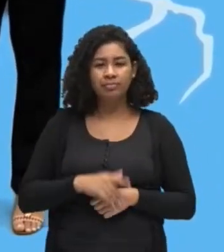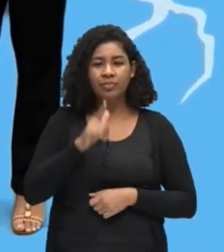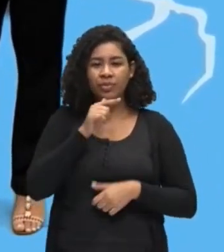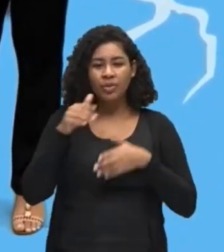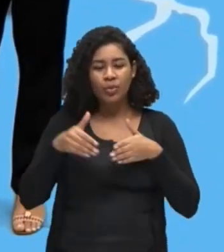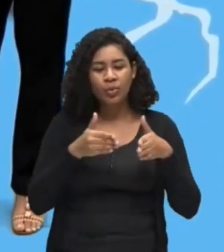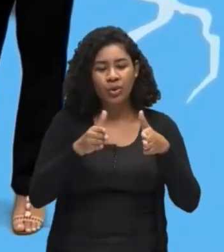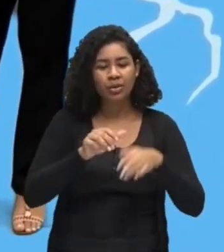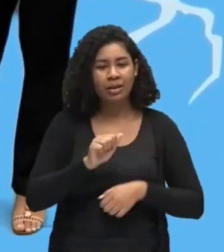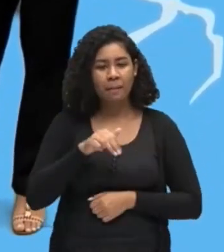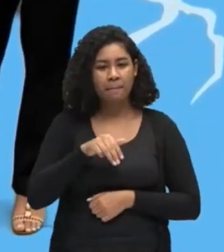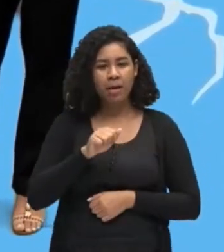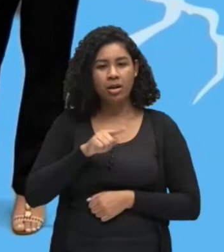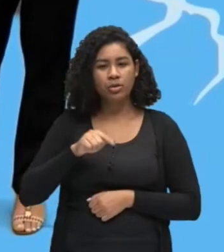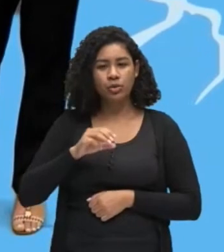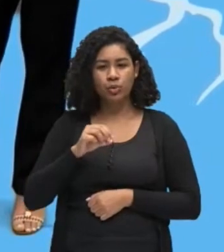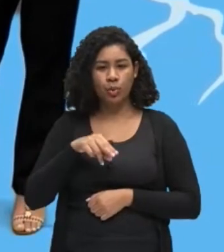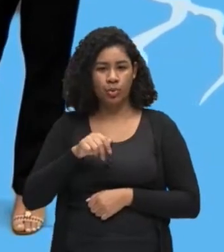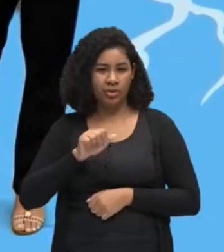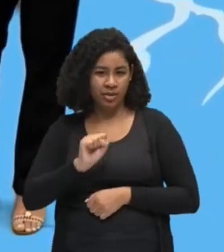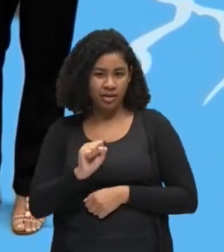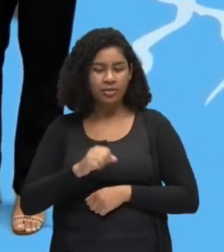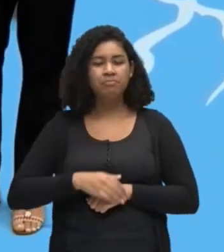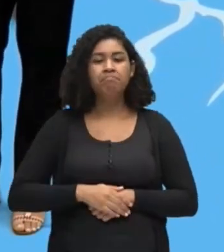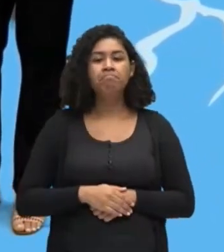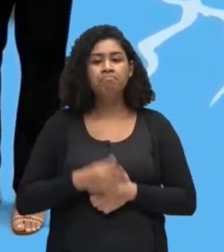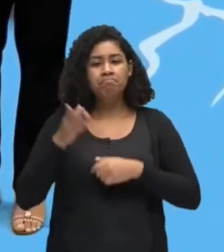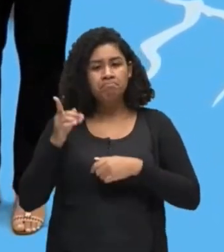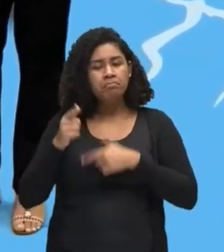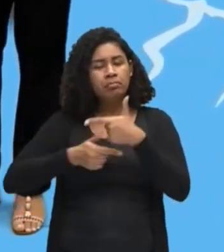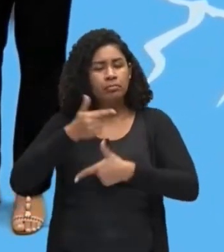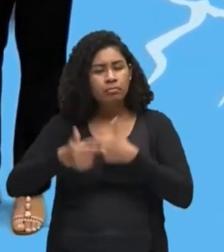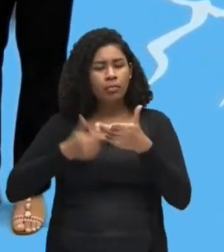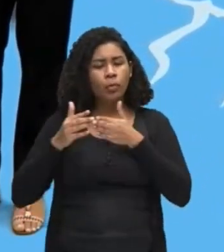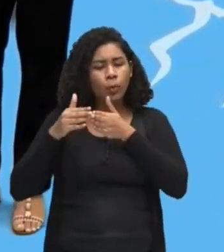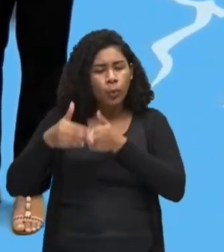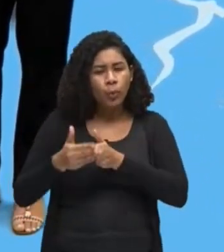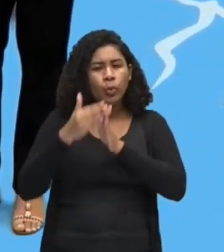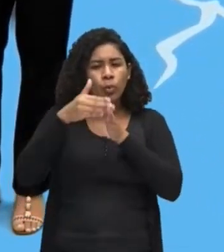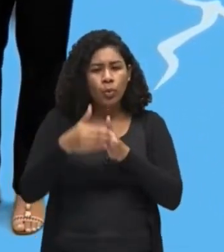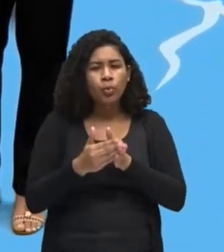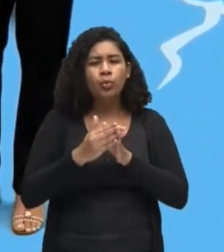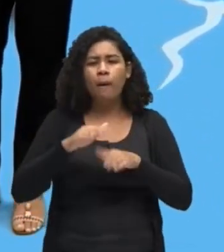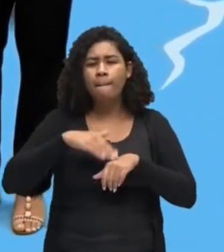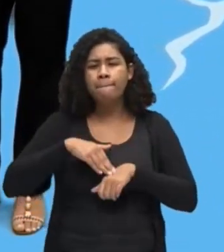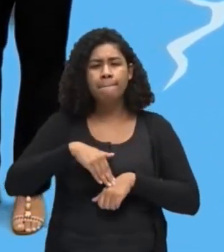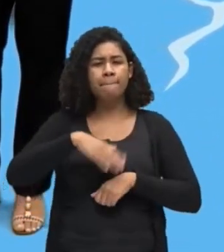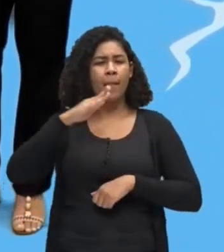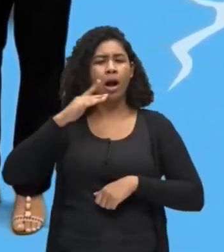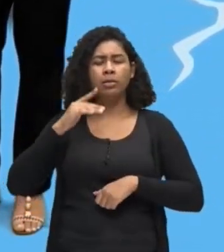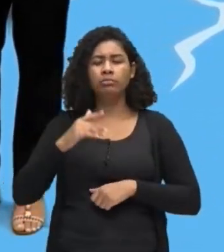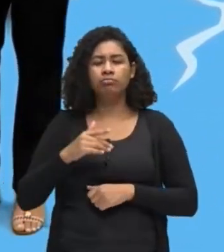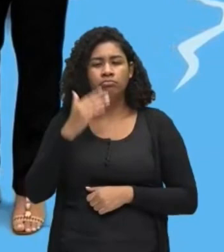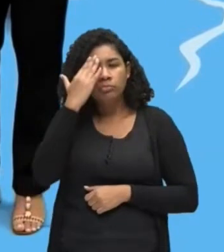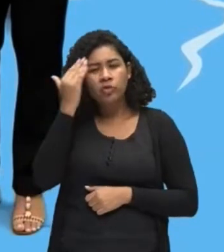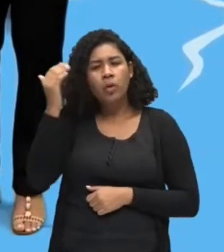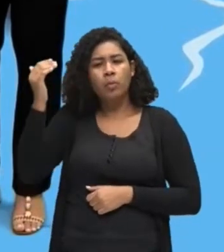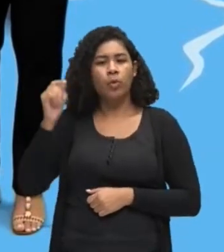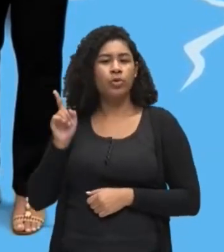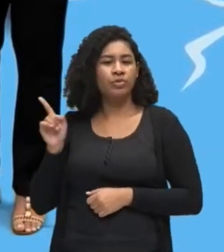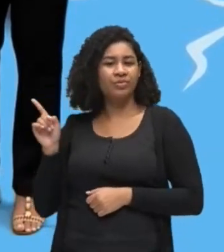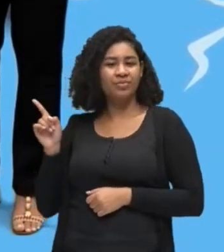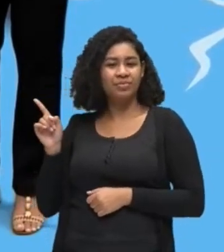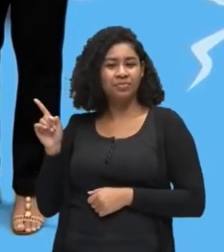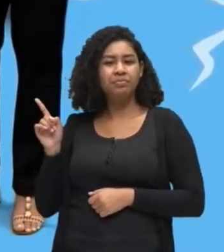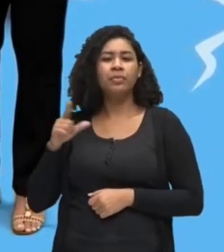Amazonas. Esta incursão, considerada por muitos como a maior façanha sertanista da região, contava